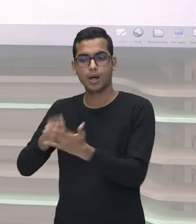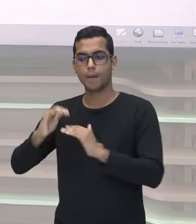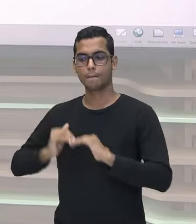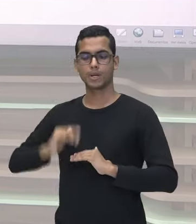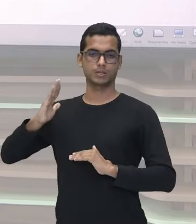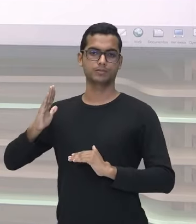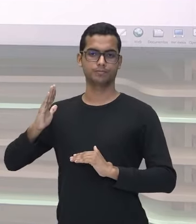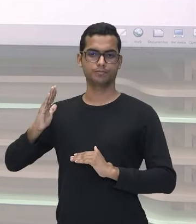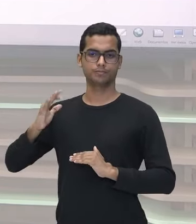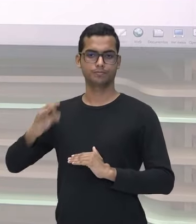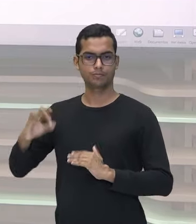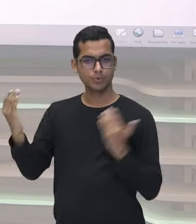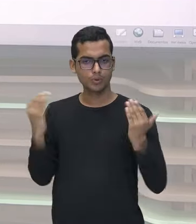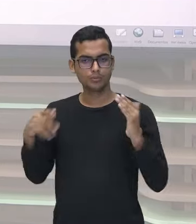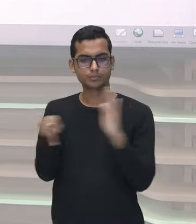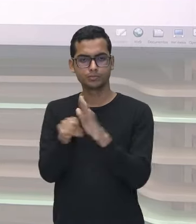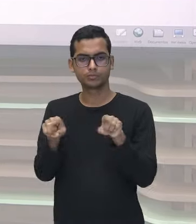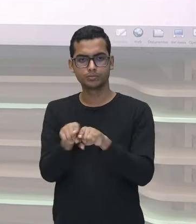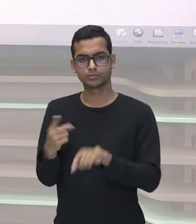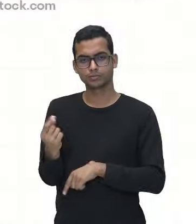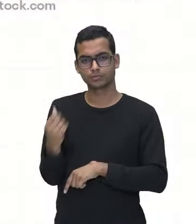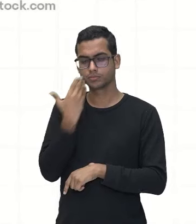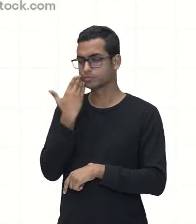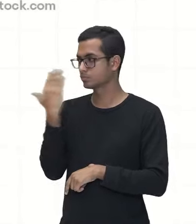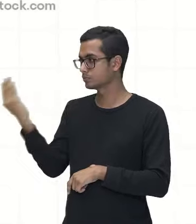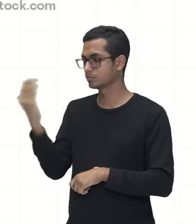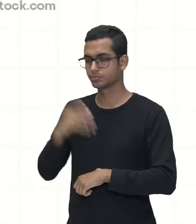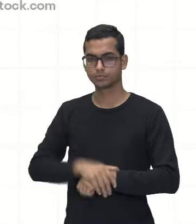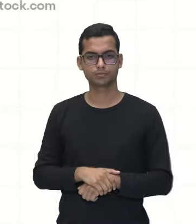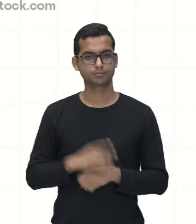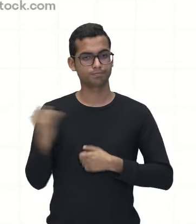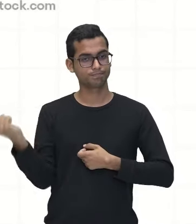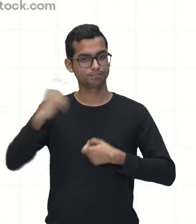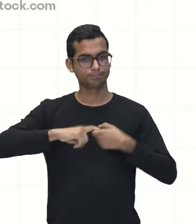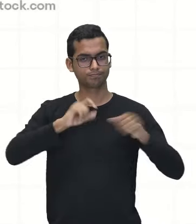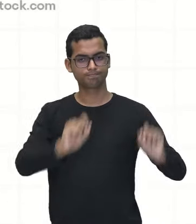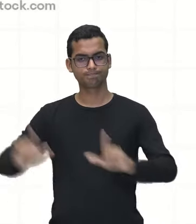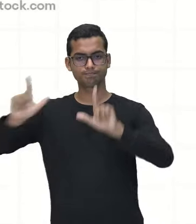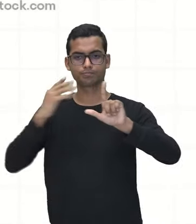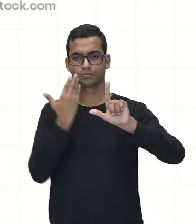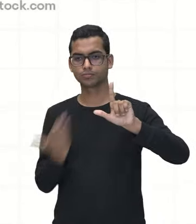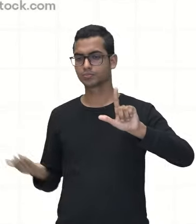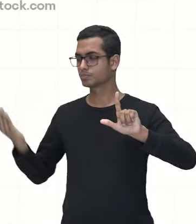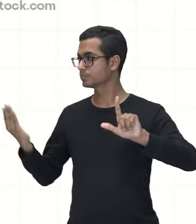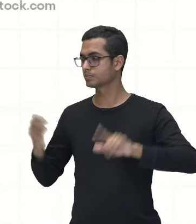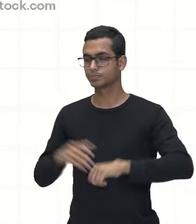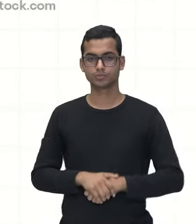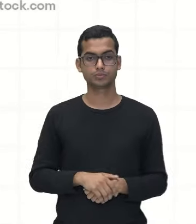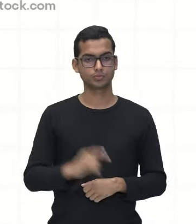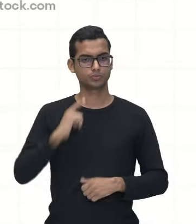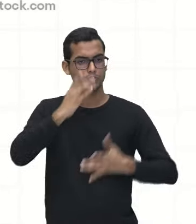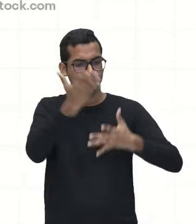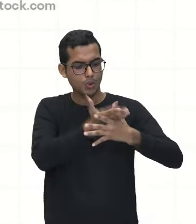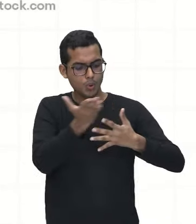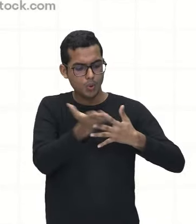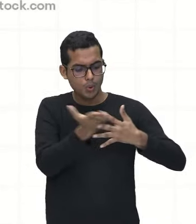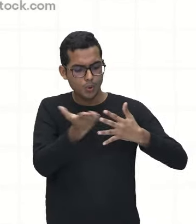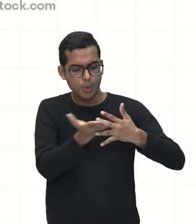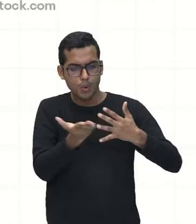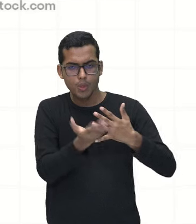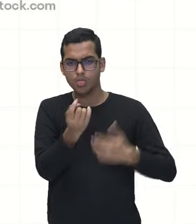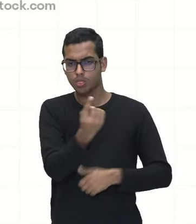300? É assim, pensa comigo aqui na cartela ainda, volta aqui rapidinho. Vejam só, nós arredondamos as 12 parcelas, para você ter a